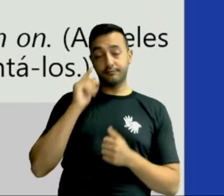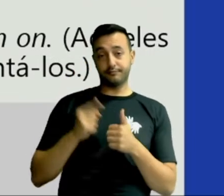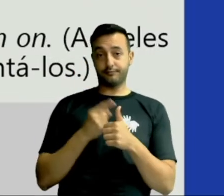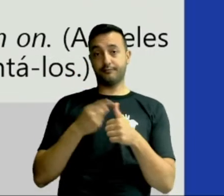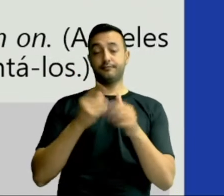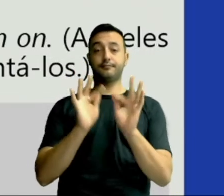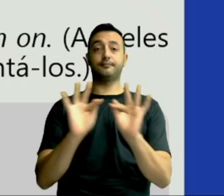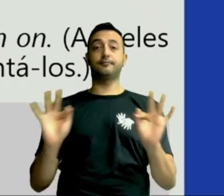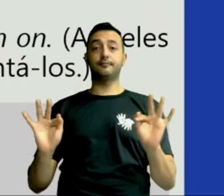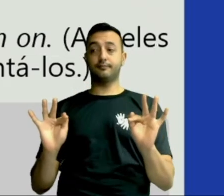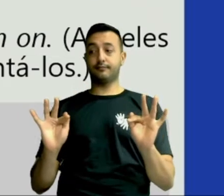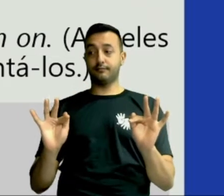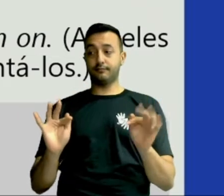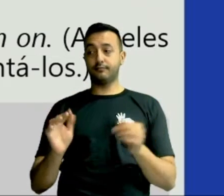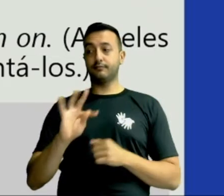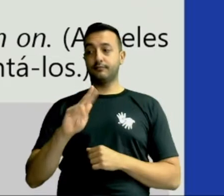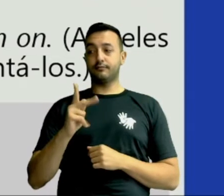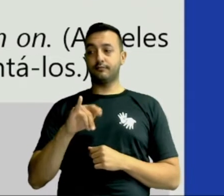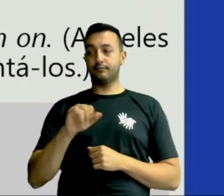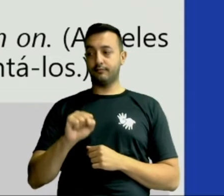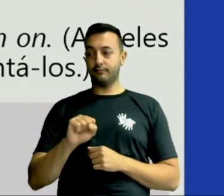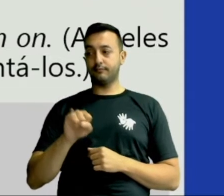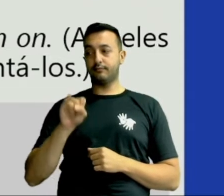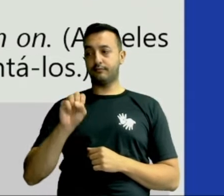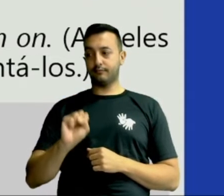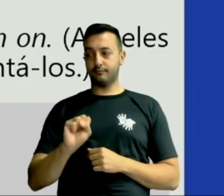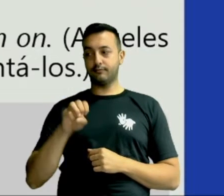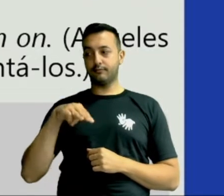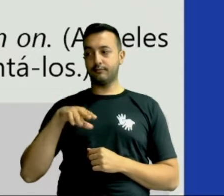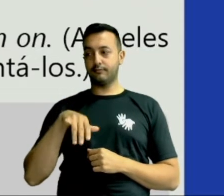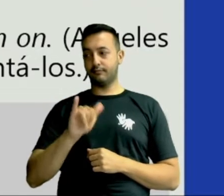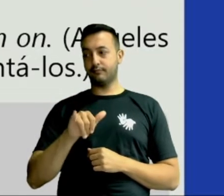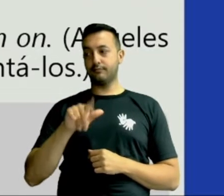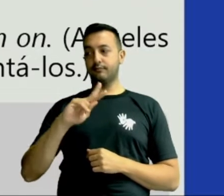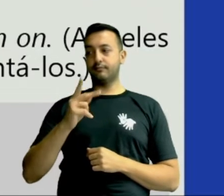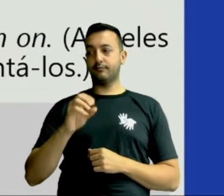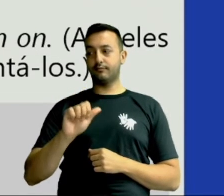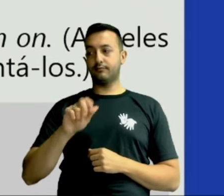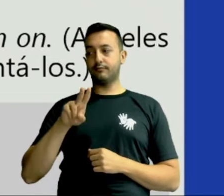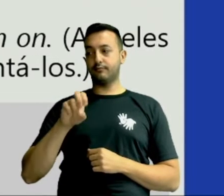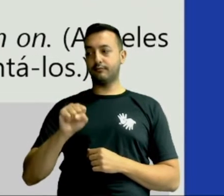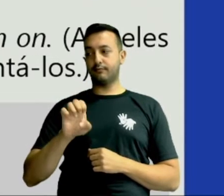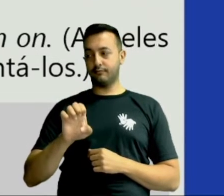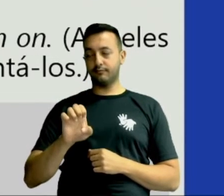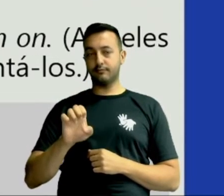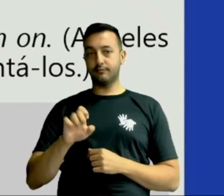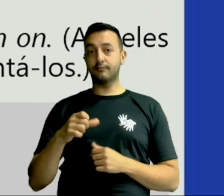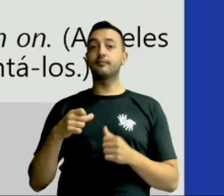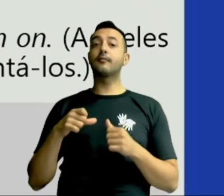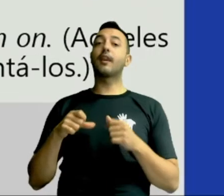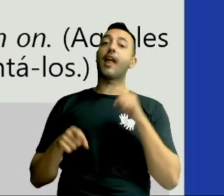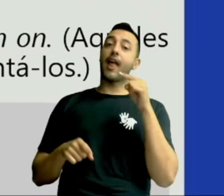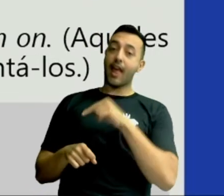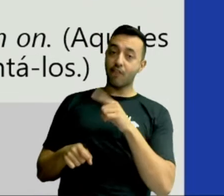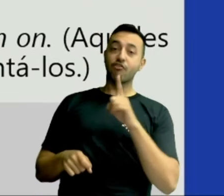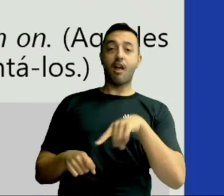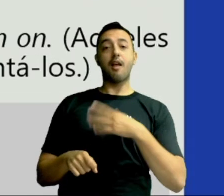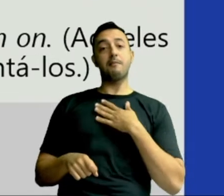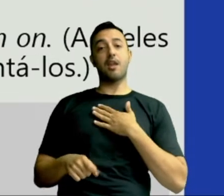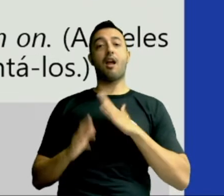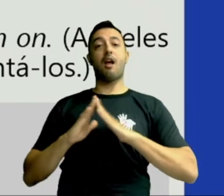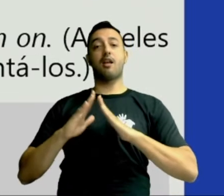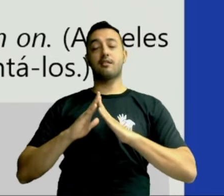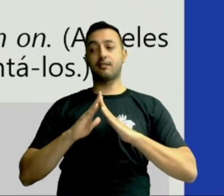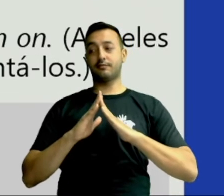a primeira frase aí dizes my house e essa é minha casa